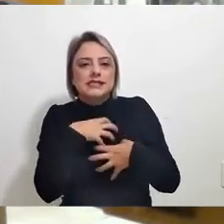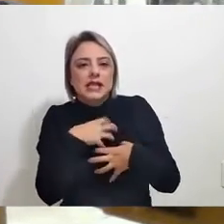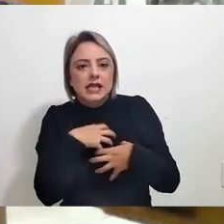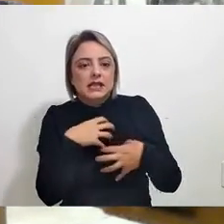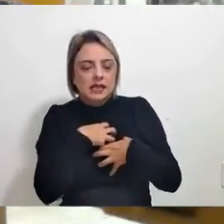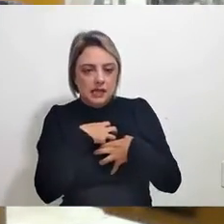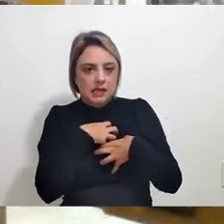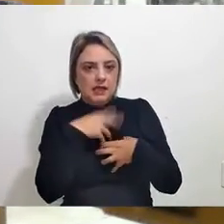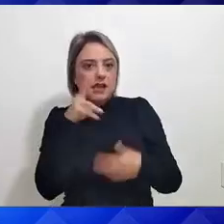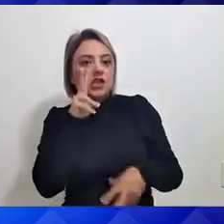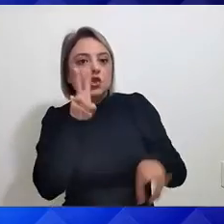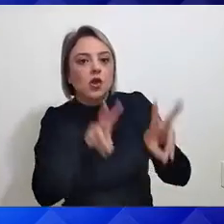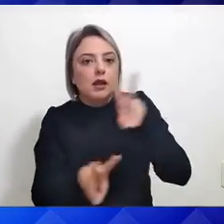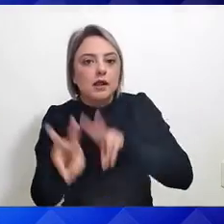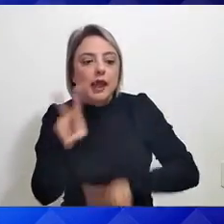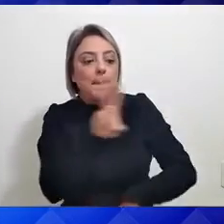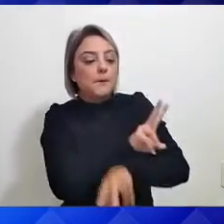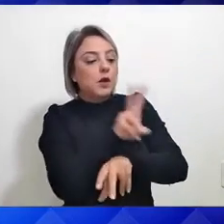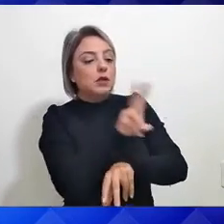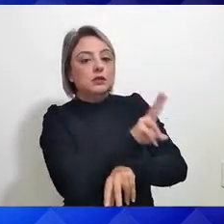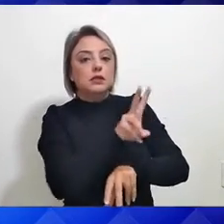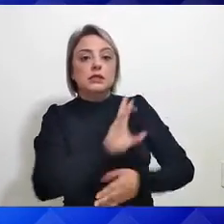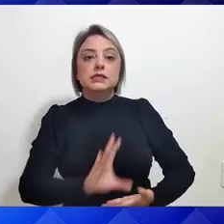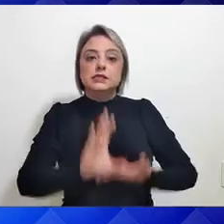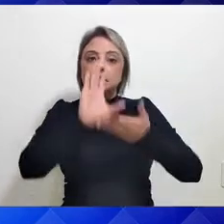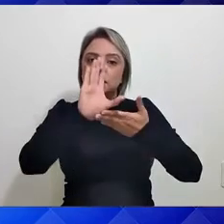ajuda. É isso.